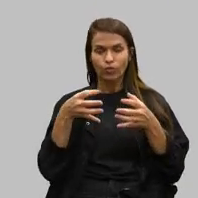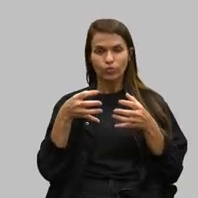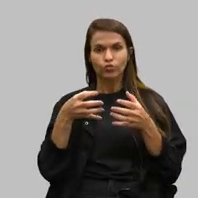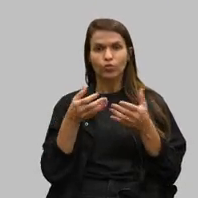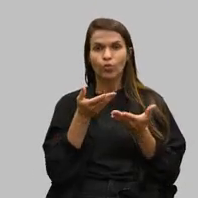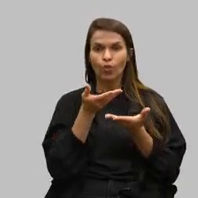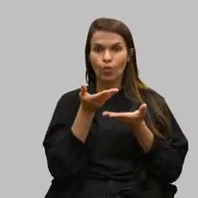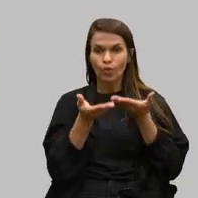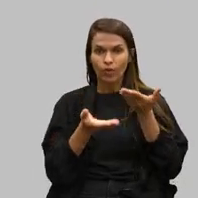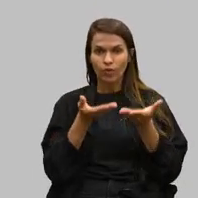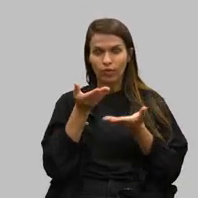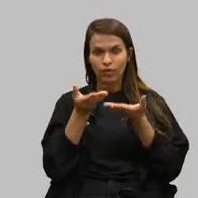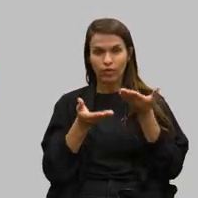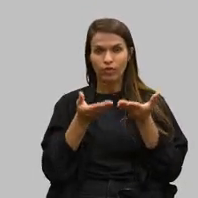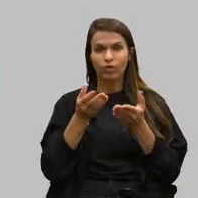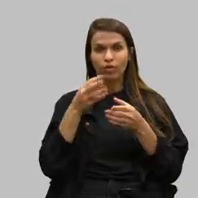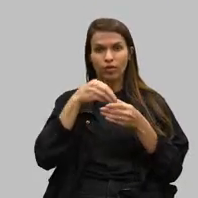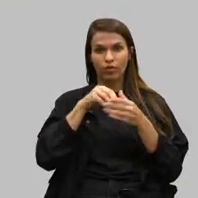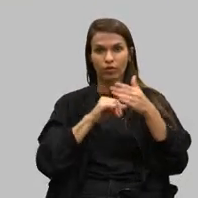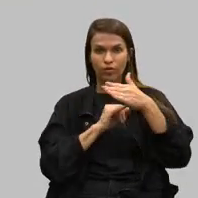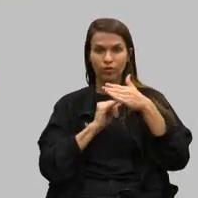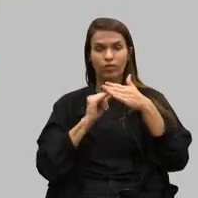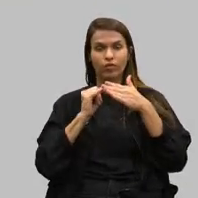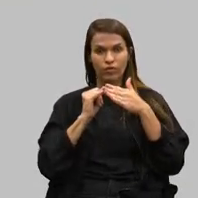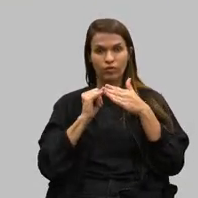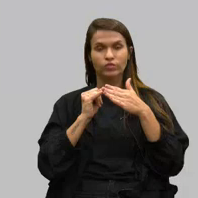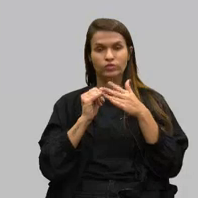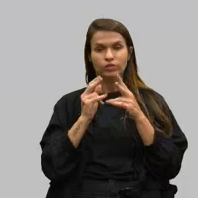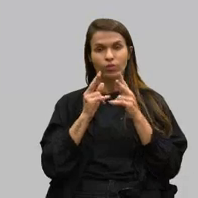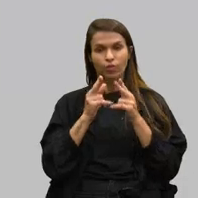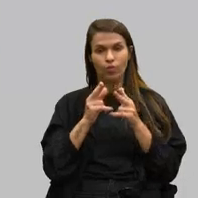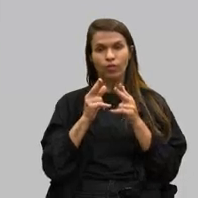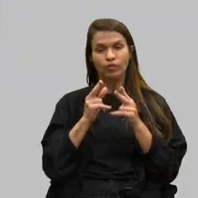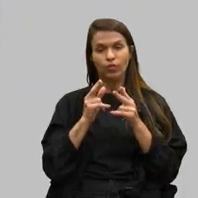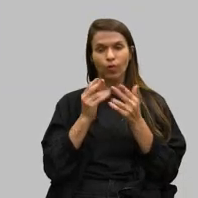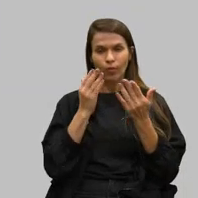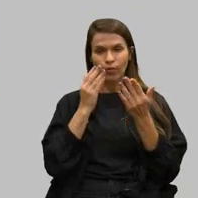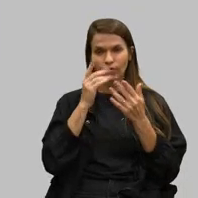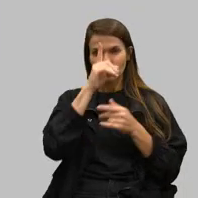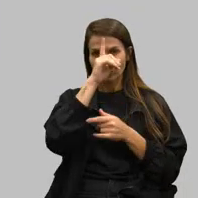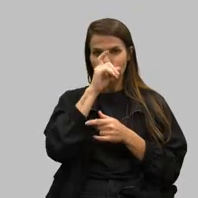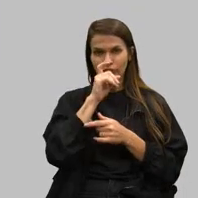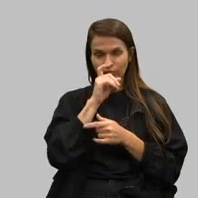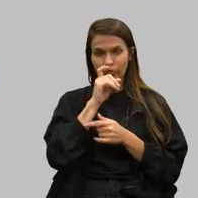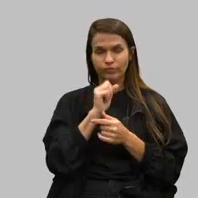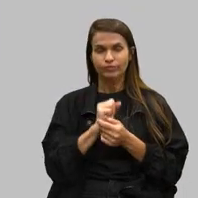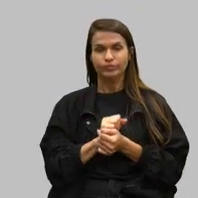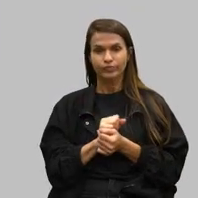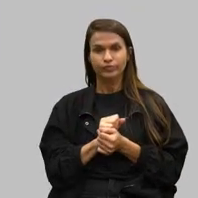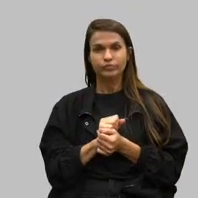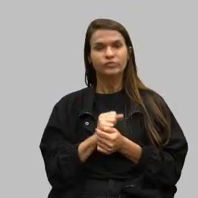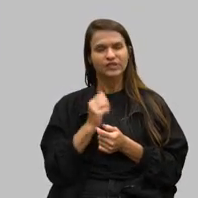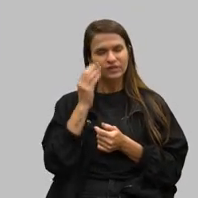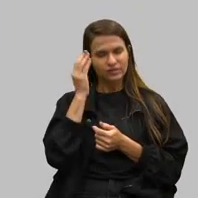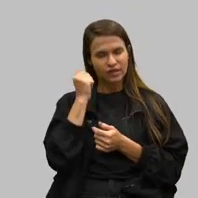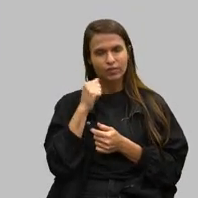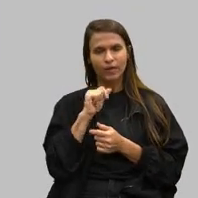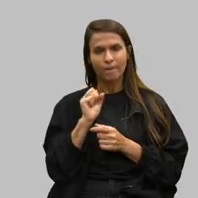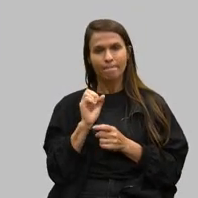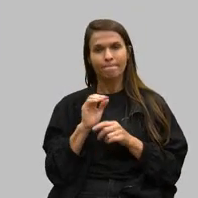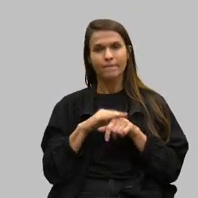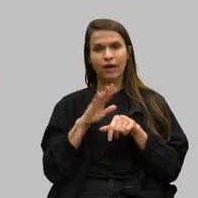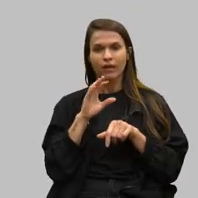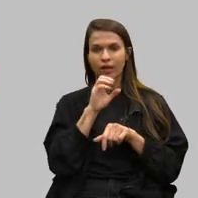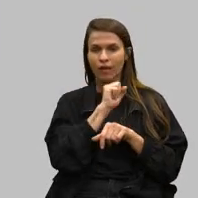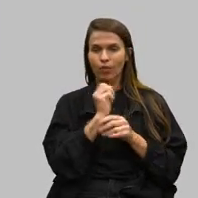oncológico dentro das instituições com expertise como os hospitais de Unacom e Cacom. A gente sabe que ali é mais rápido e de qualidade e não